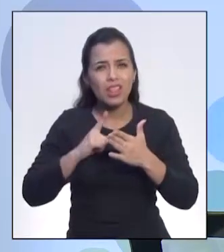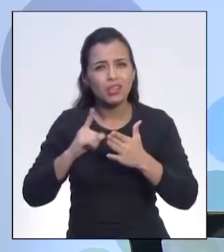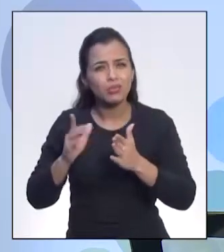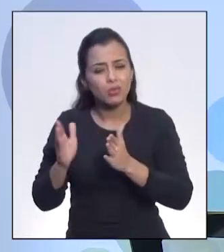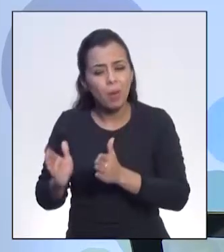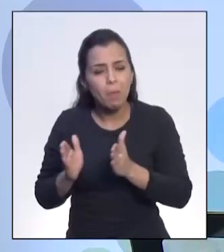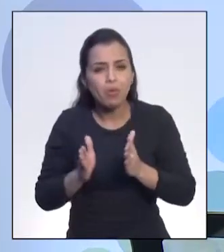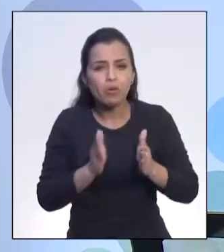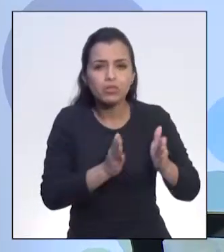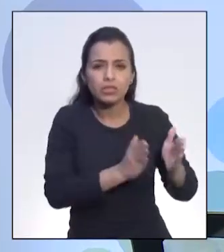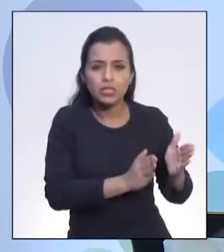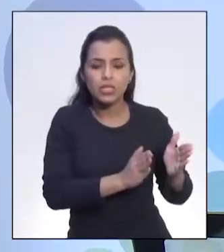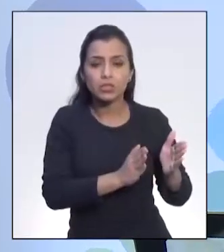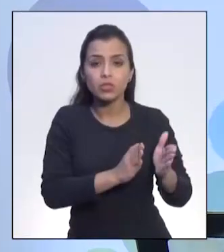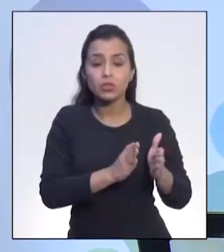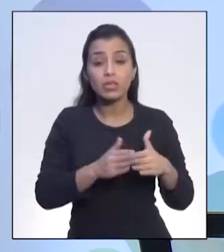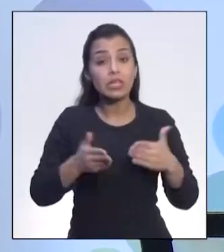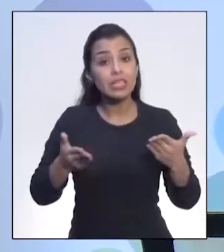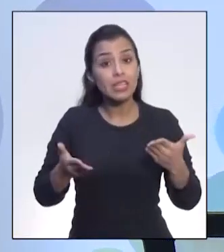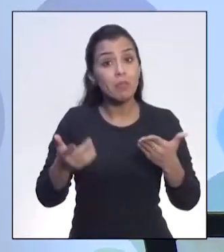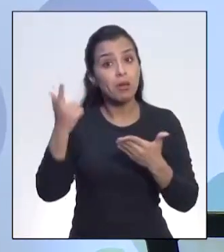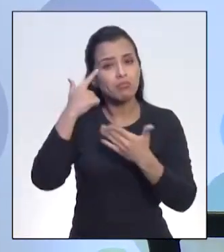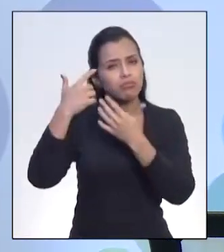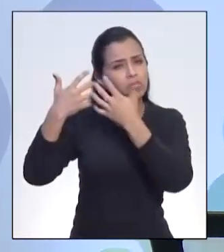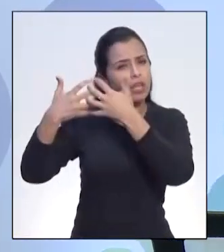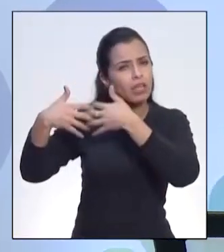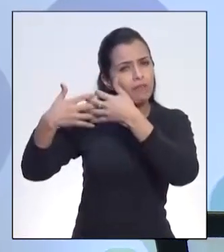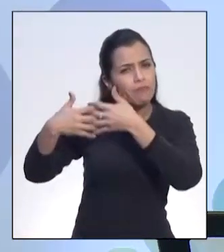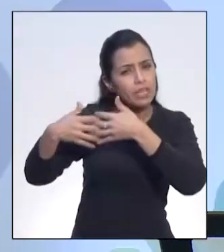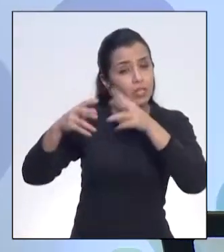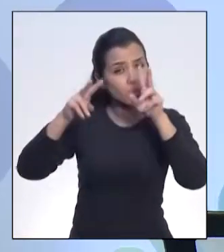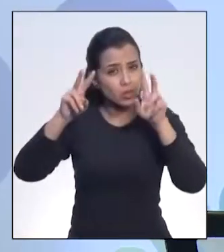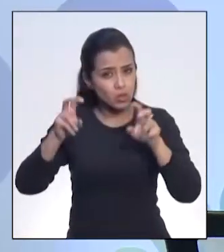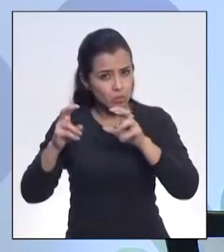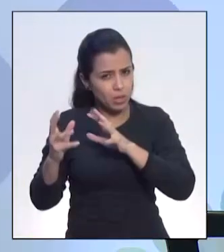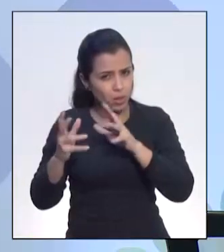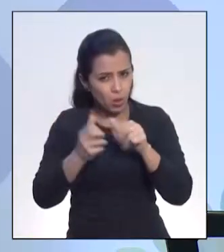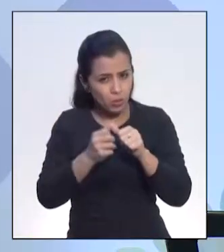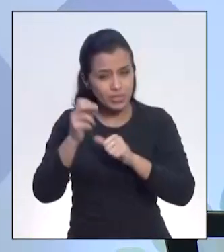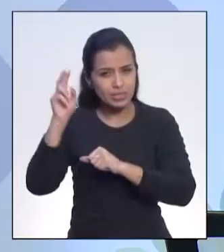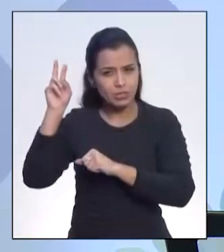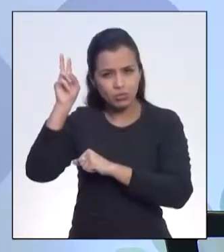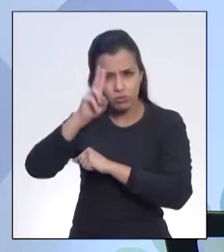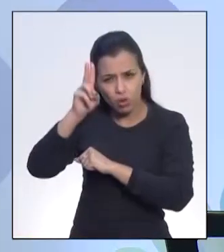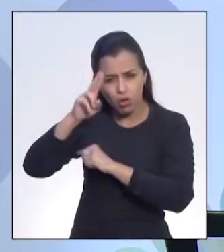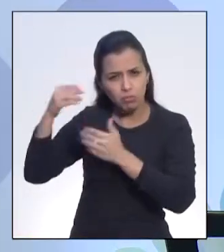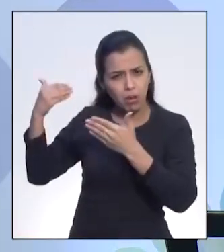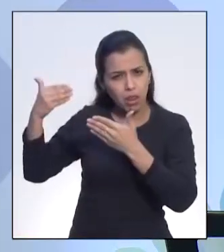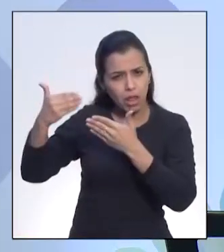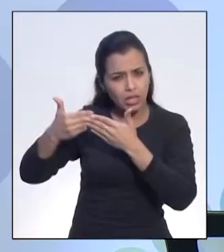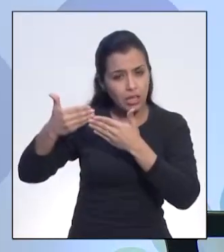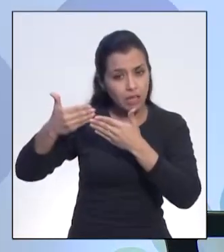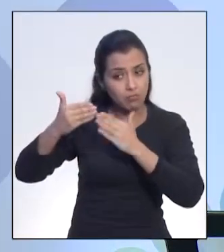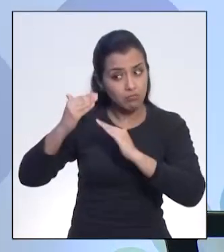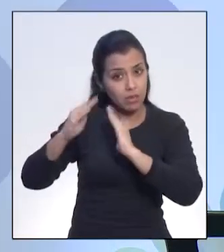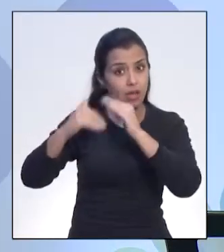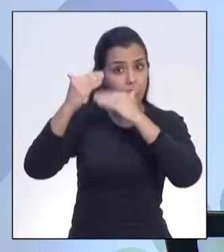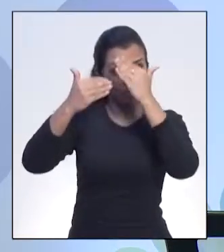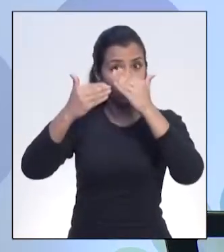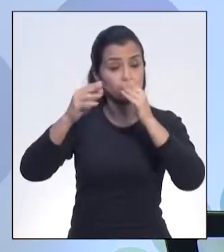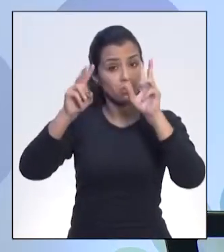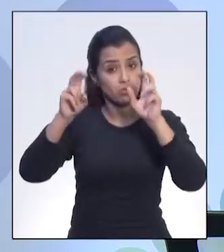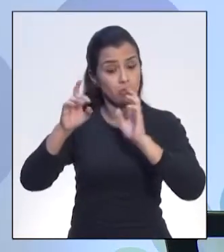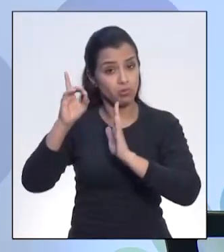processo. E para que a gente reflita sobre esses fatos históricos, esses avanços históricos em relação aos direitos